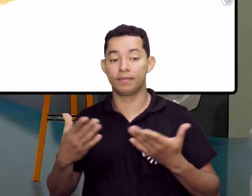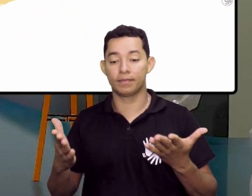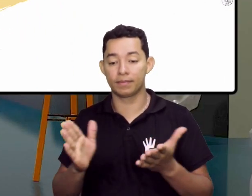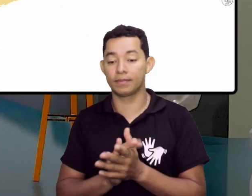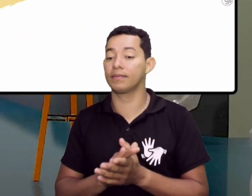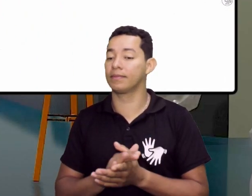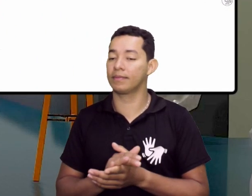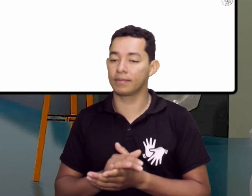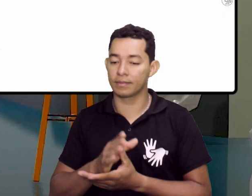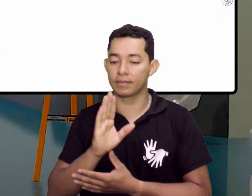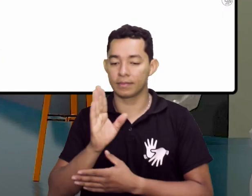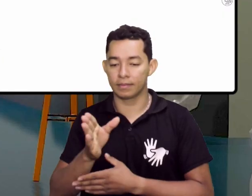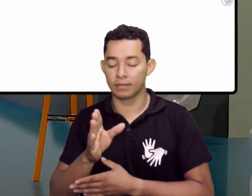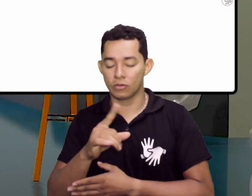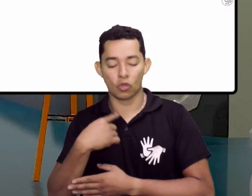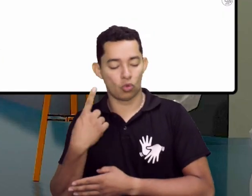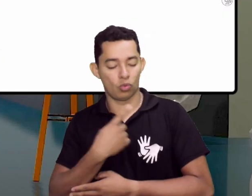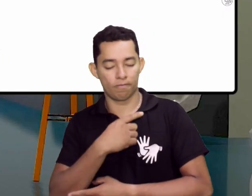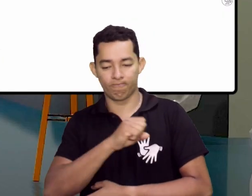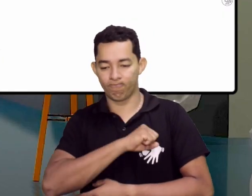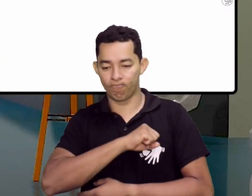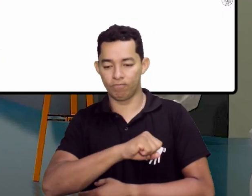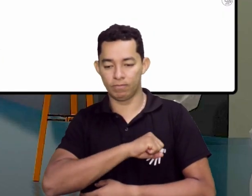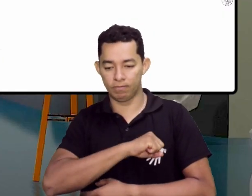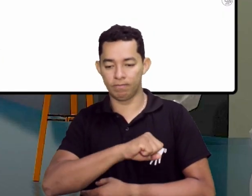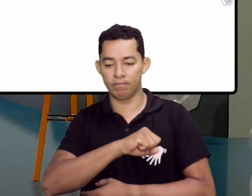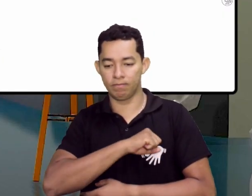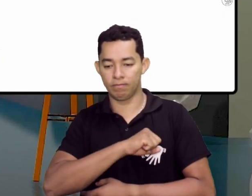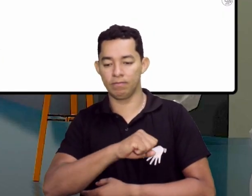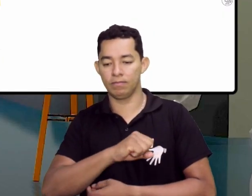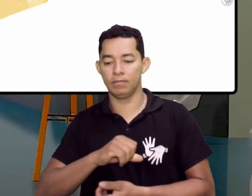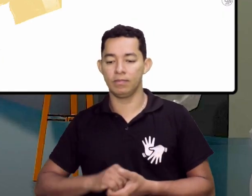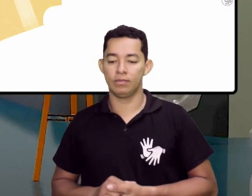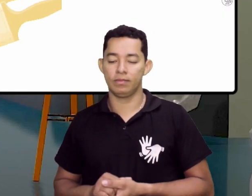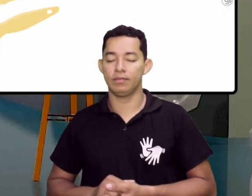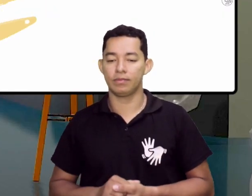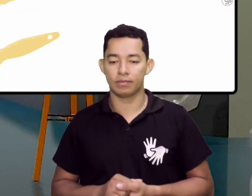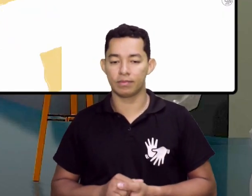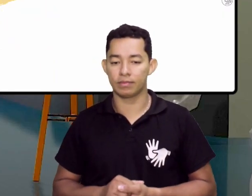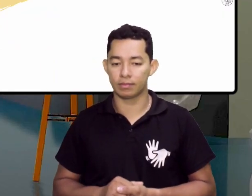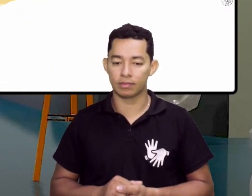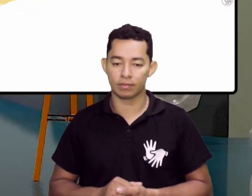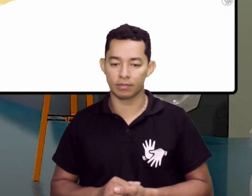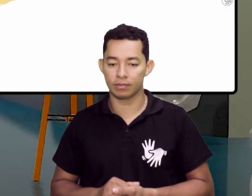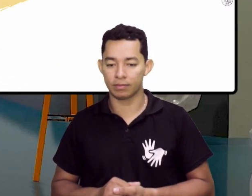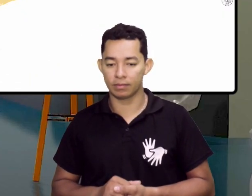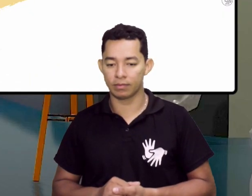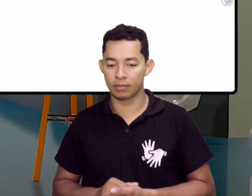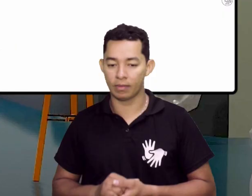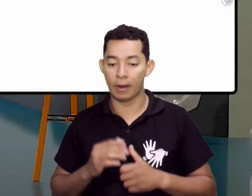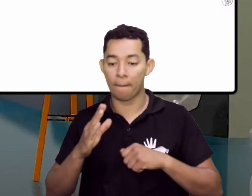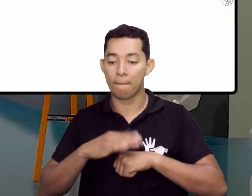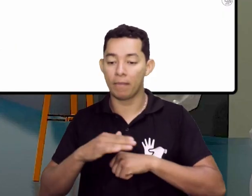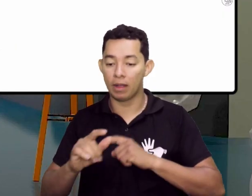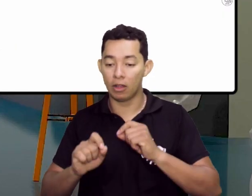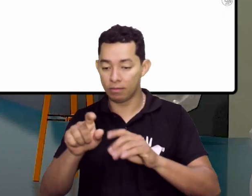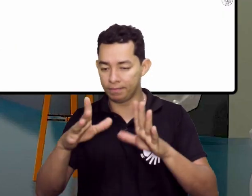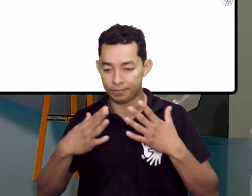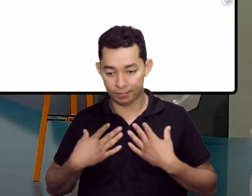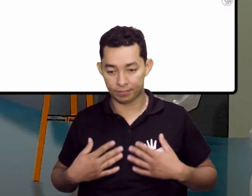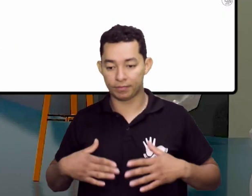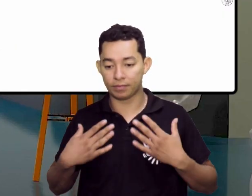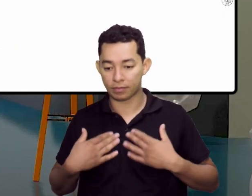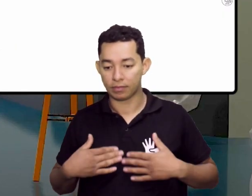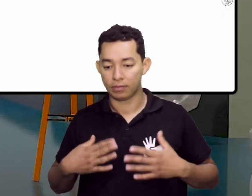Eita, eita, eita, o nosso coração aí, ó. Tchuc, tchuc, tchuc, tchuc, tchuc, tchuc, tchuc, né? Mas fica